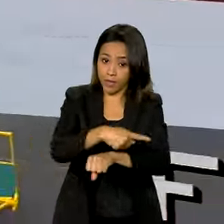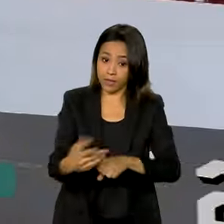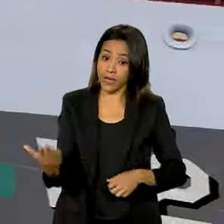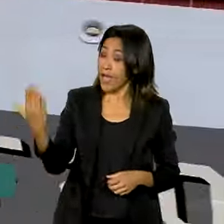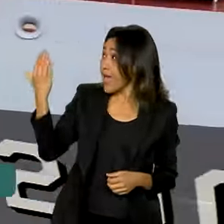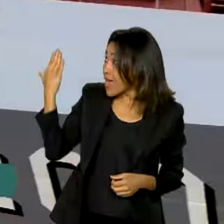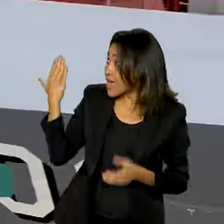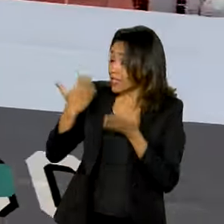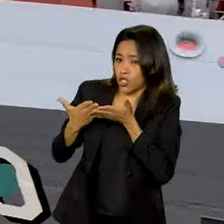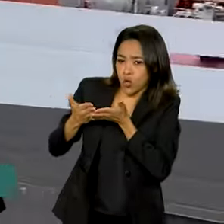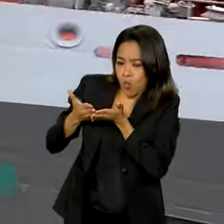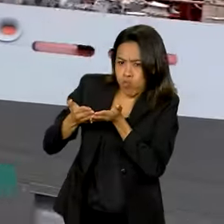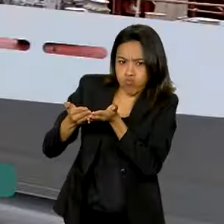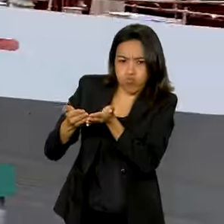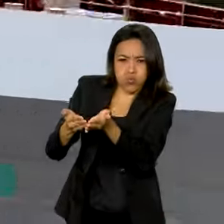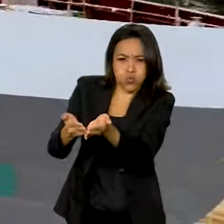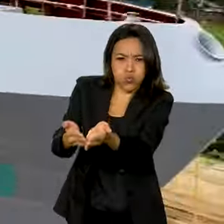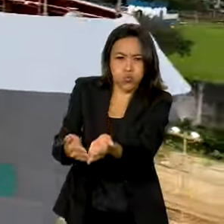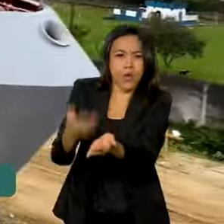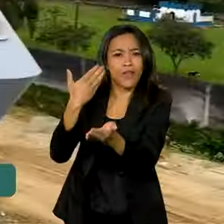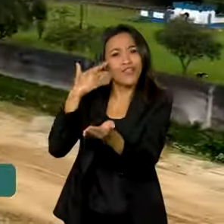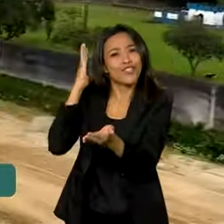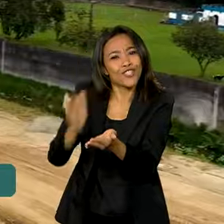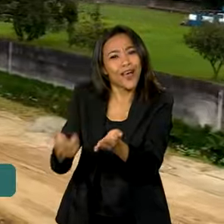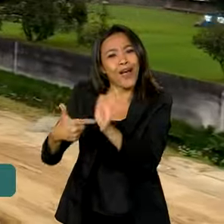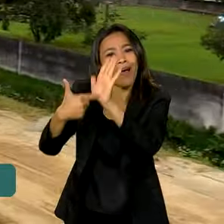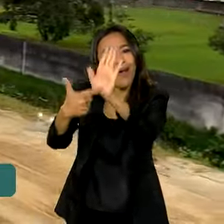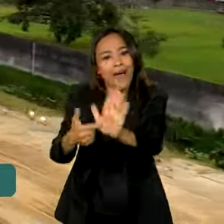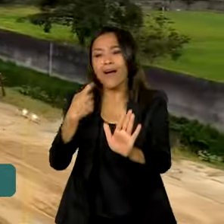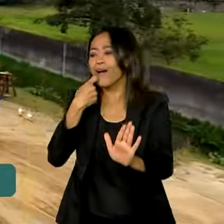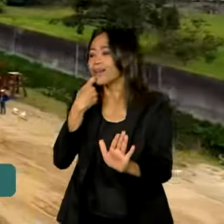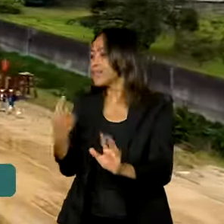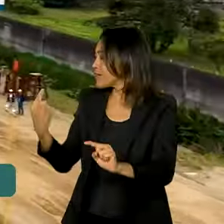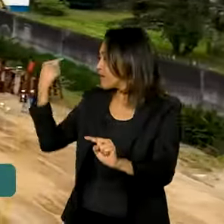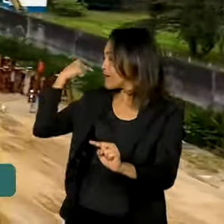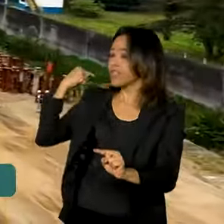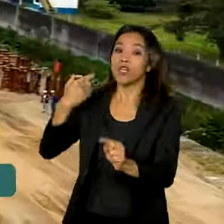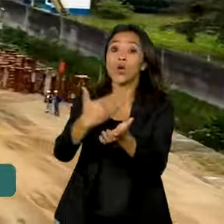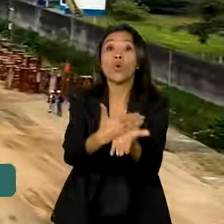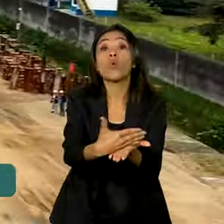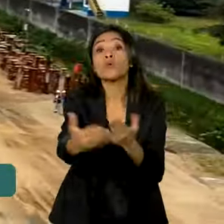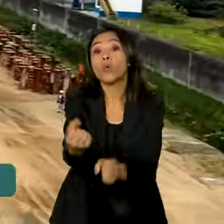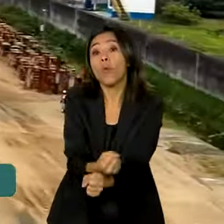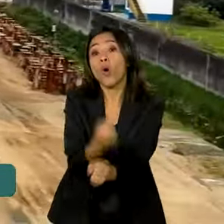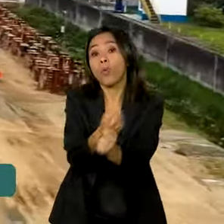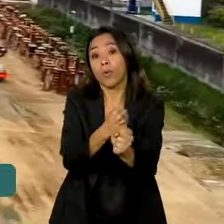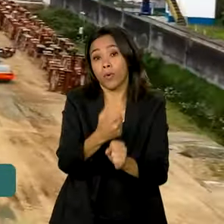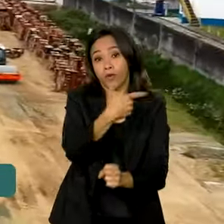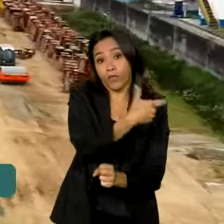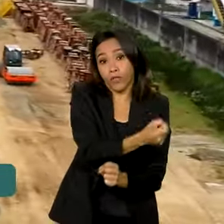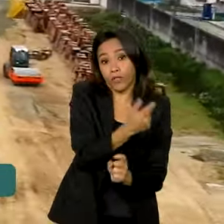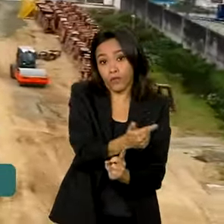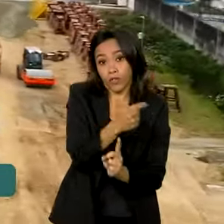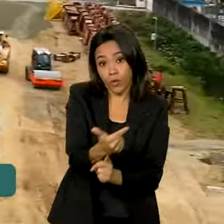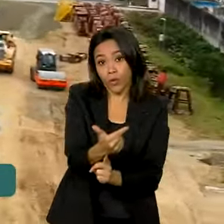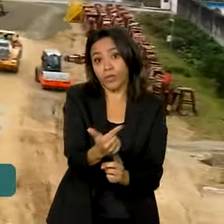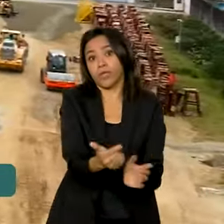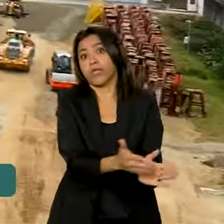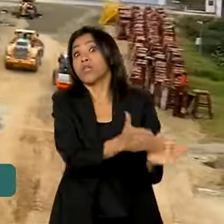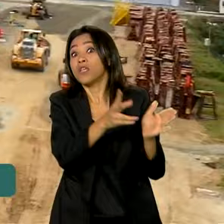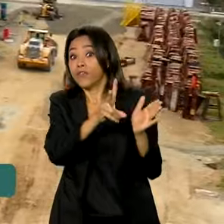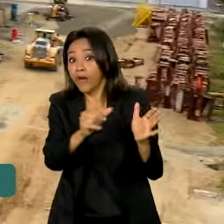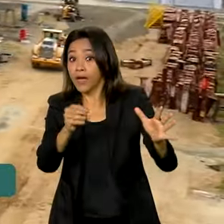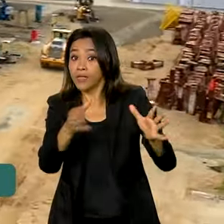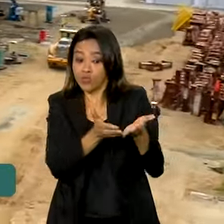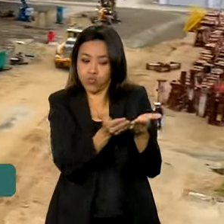fragata Tamandaré, apresentada nesta sexta-feira, começou a ser construída em 2022 e deve ser